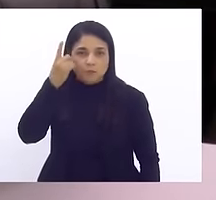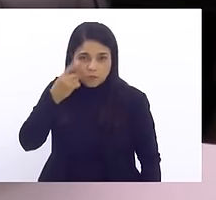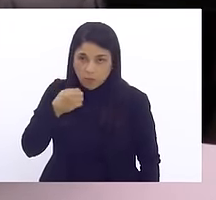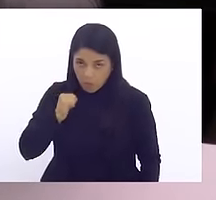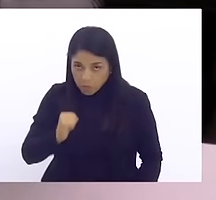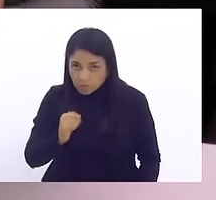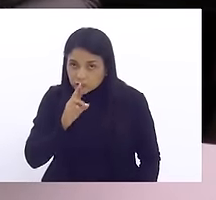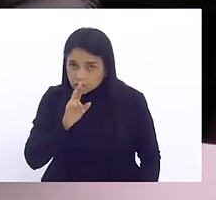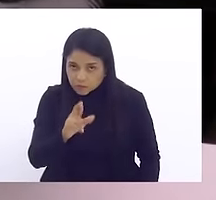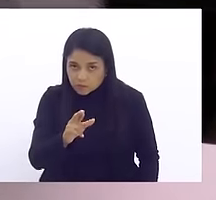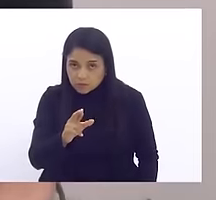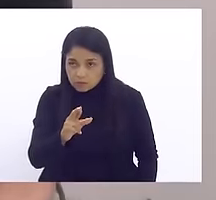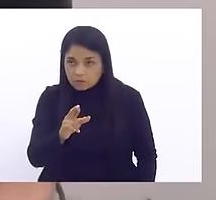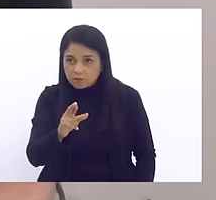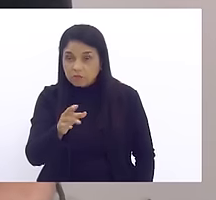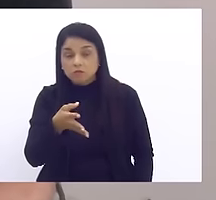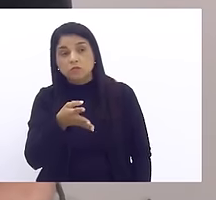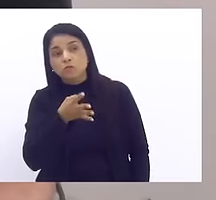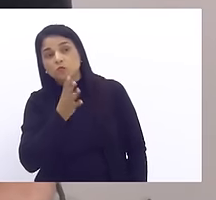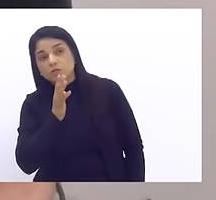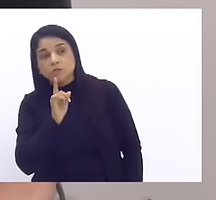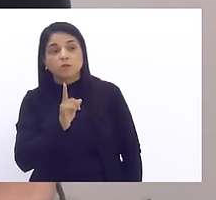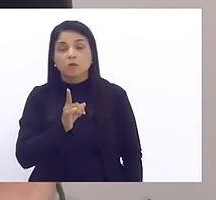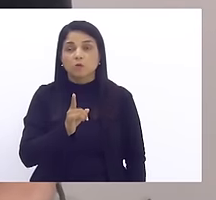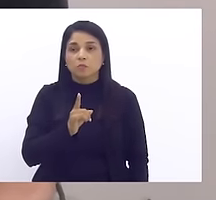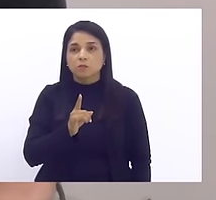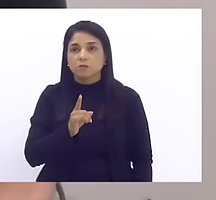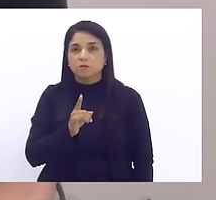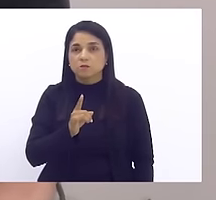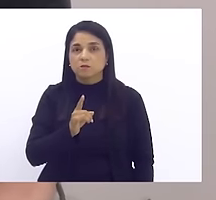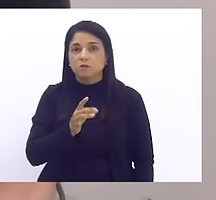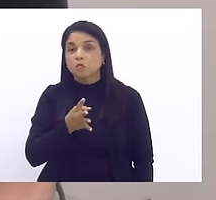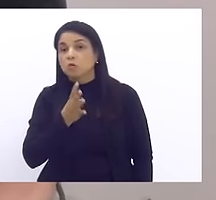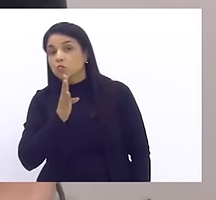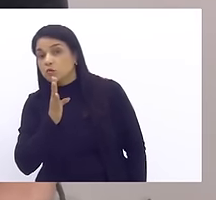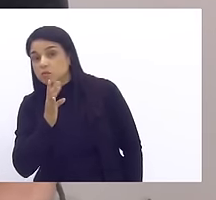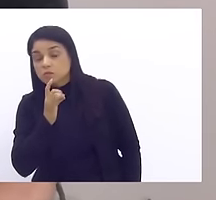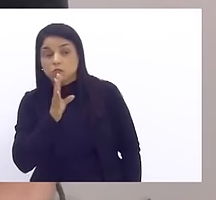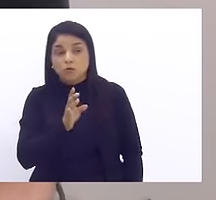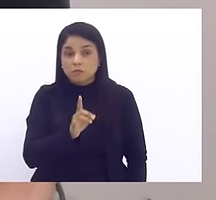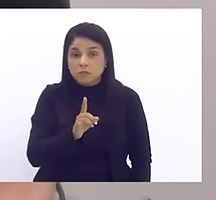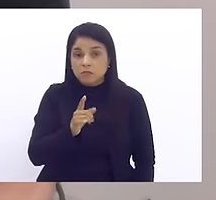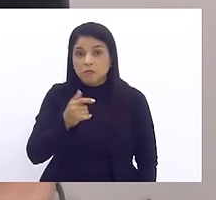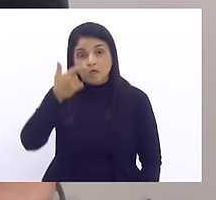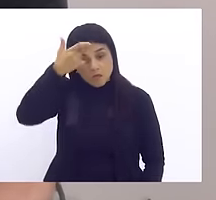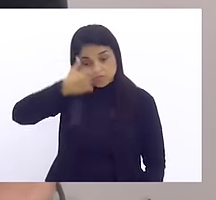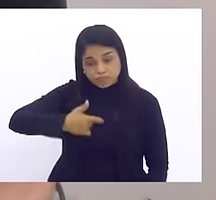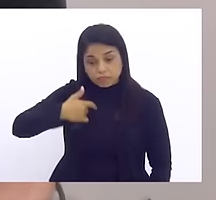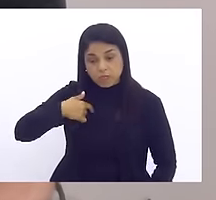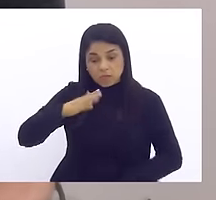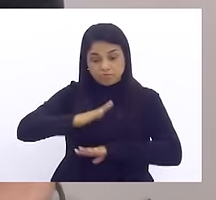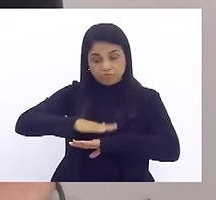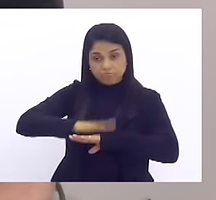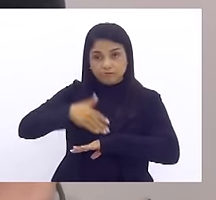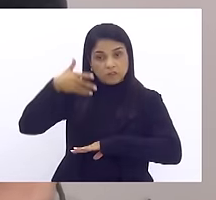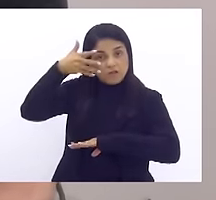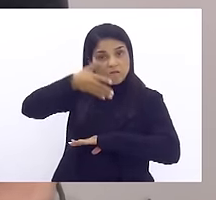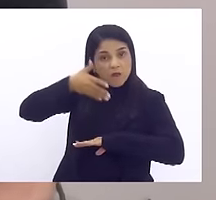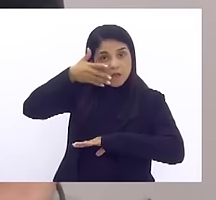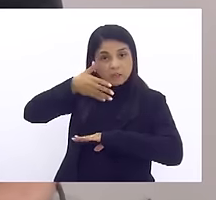o senhor tinha conhecimento disso ou não eu posso responder o senhor acabou de falar eu estou aqui falando diante das falas dos Senhores exatamente